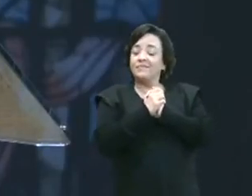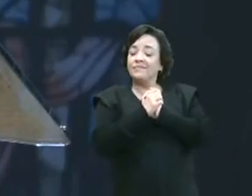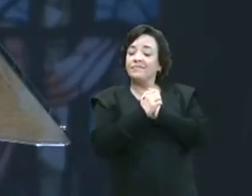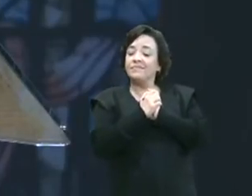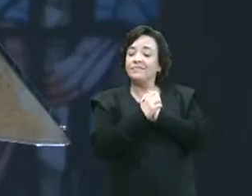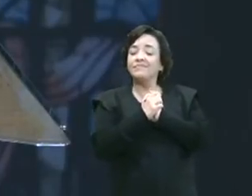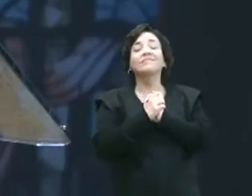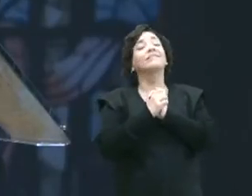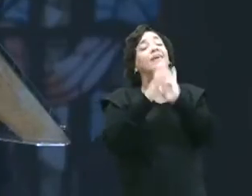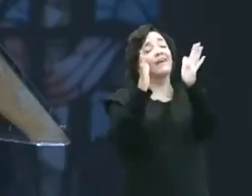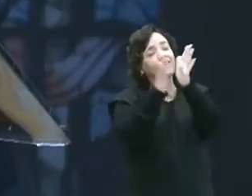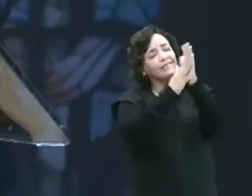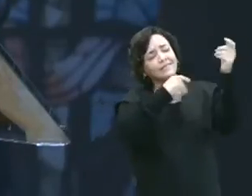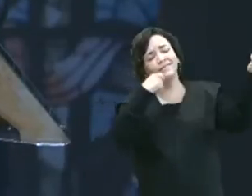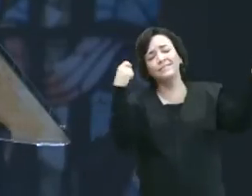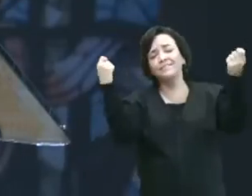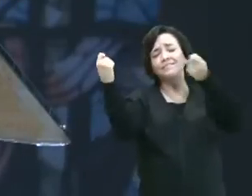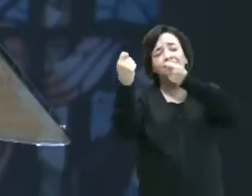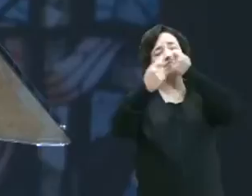Aleluia.